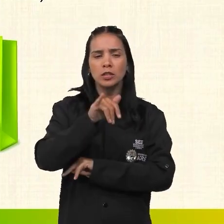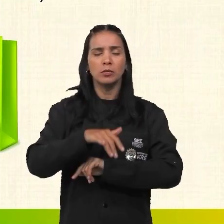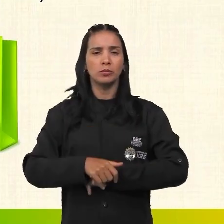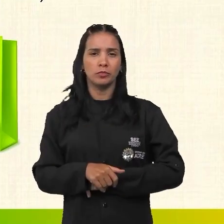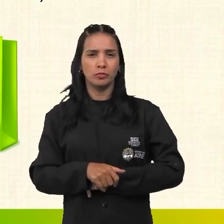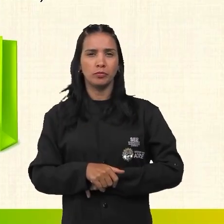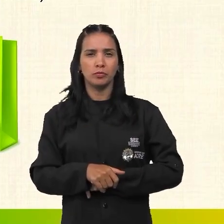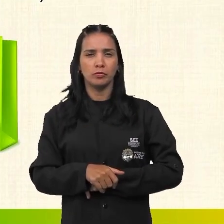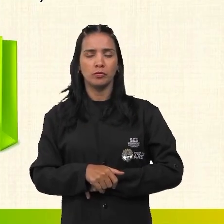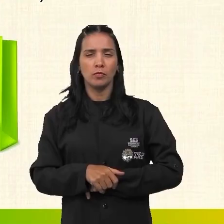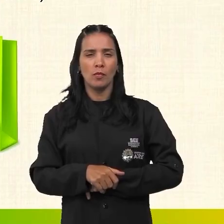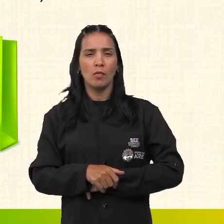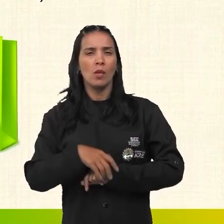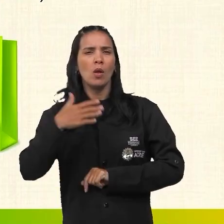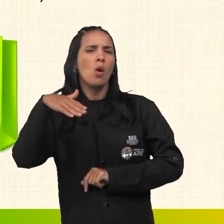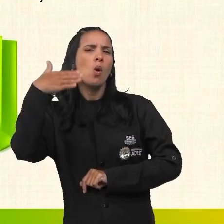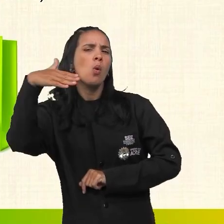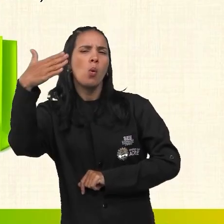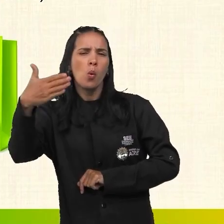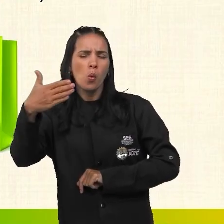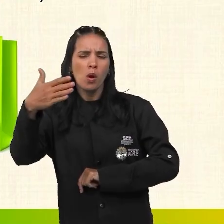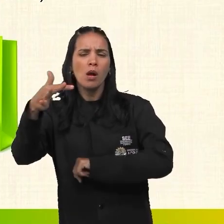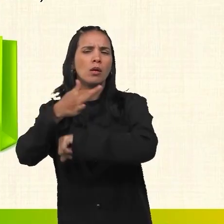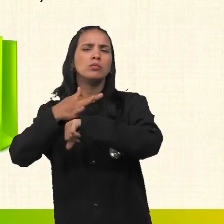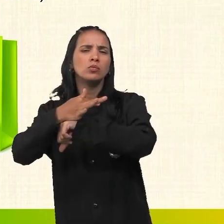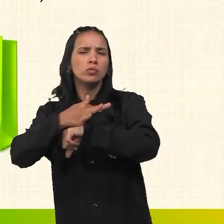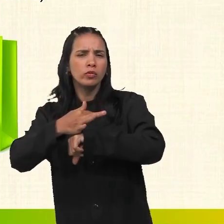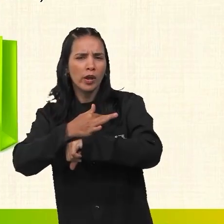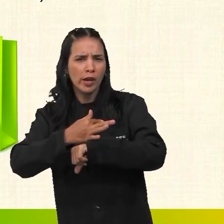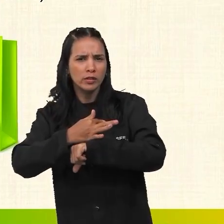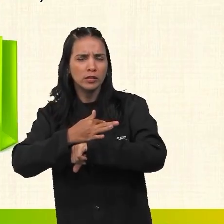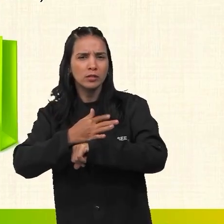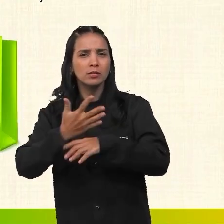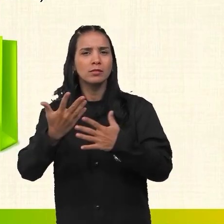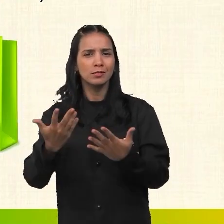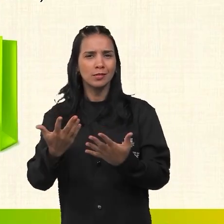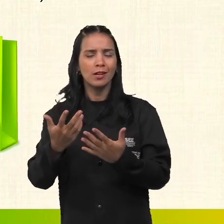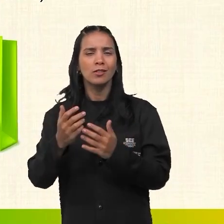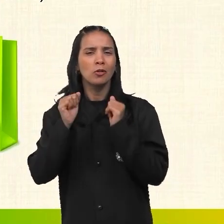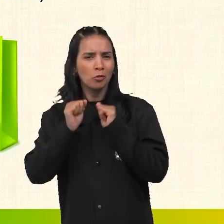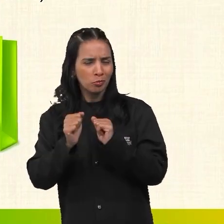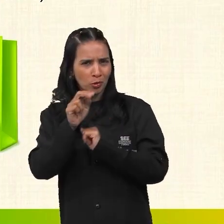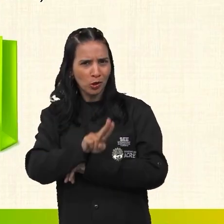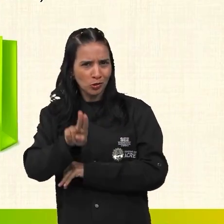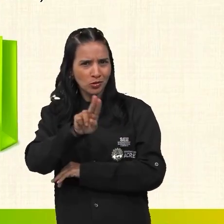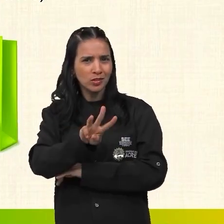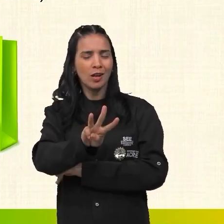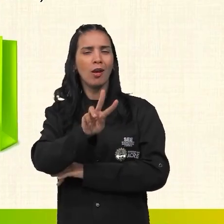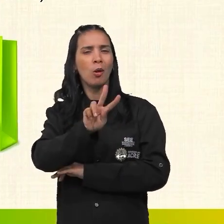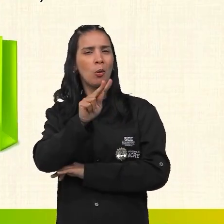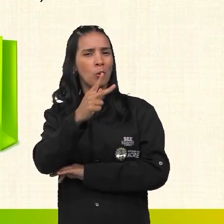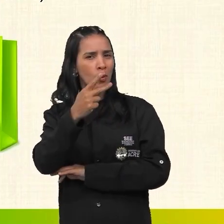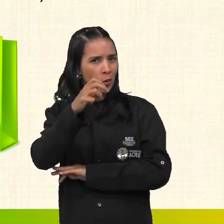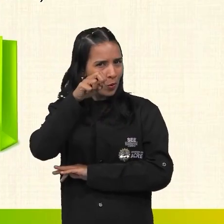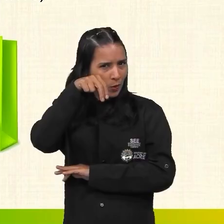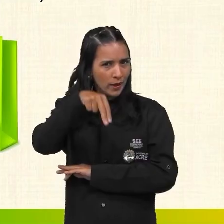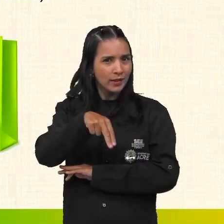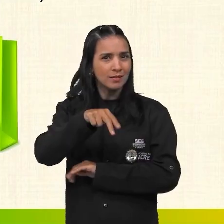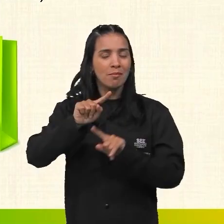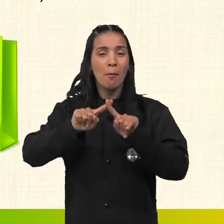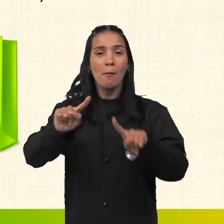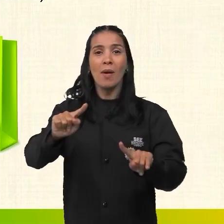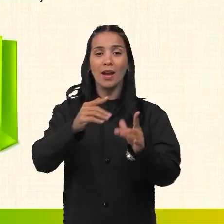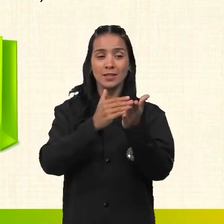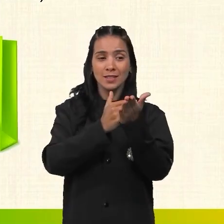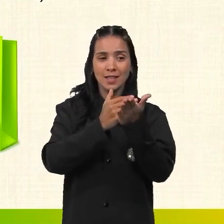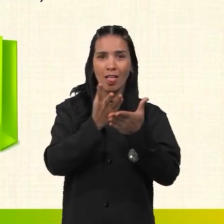vacation? Quando são as próximas férias? Observem aí que esse when, ele vai vir aqui no início da frase,